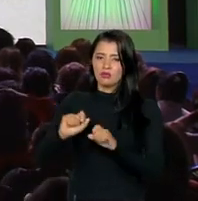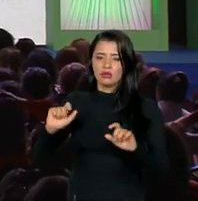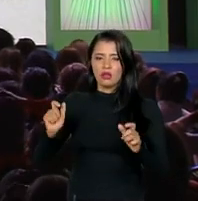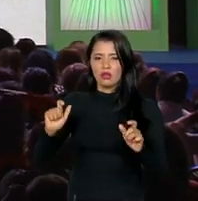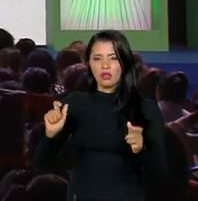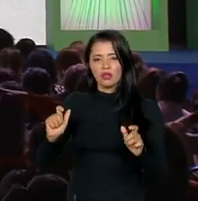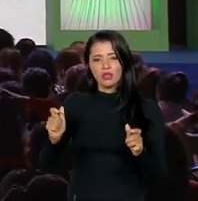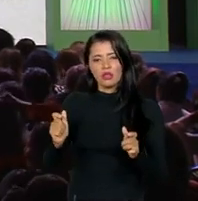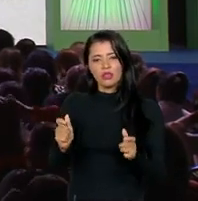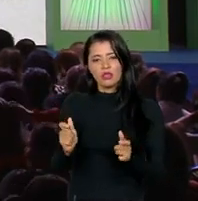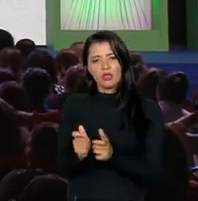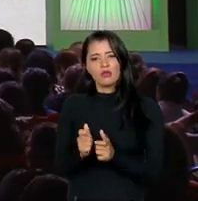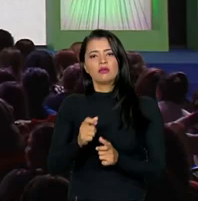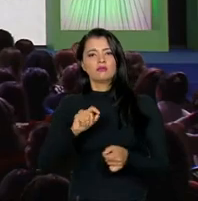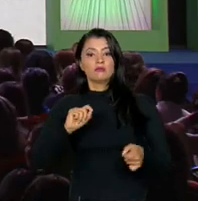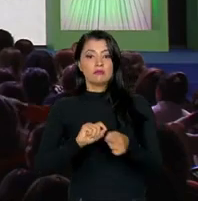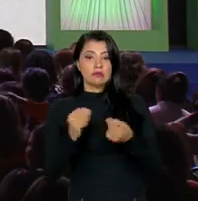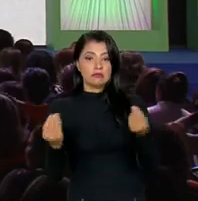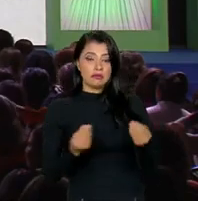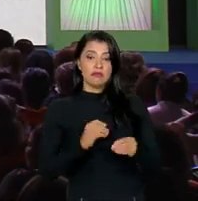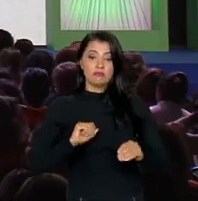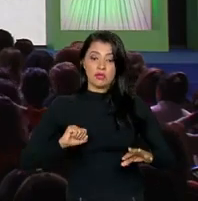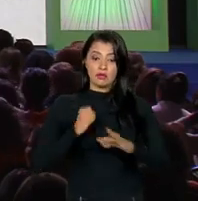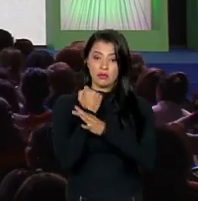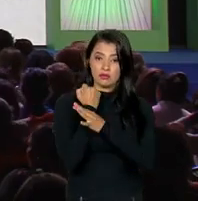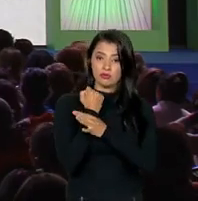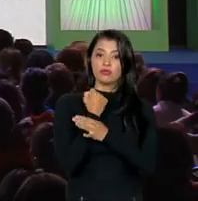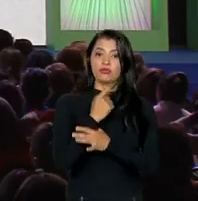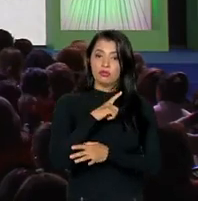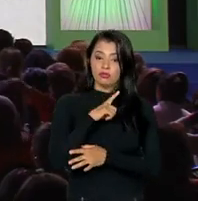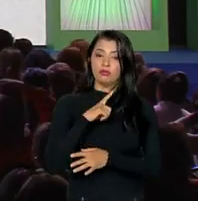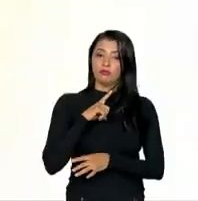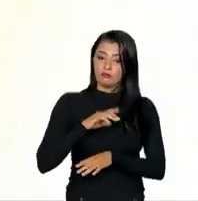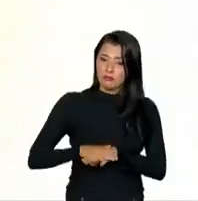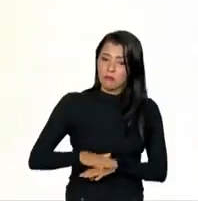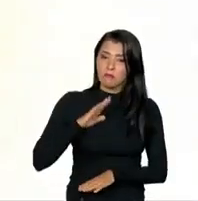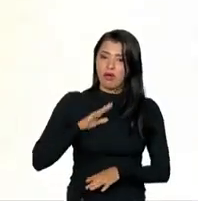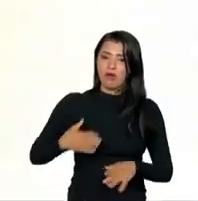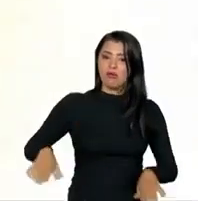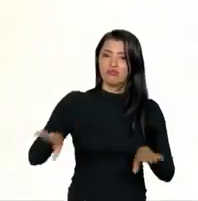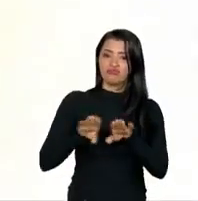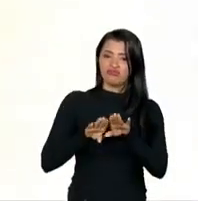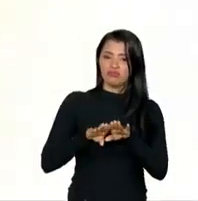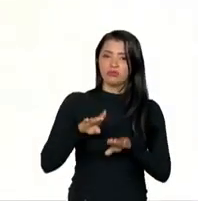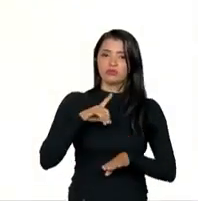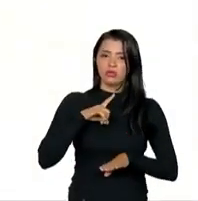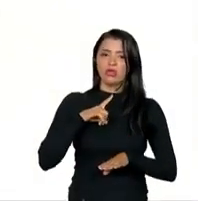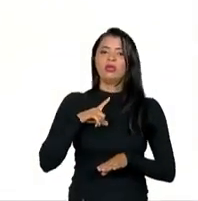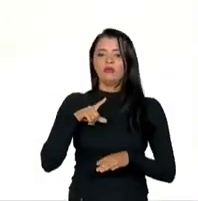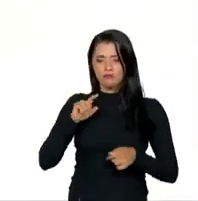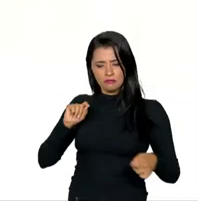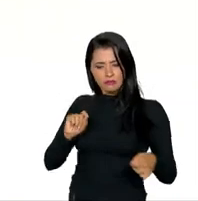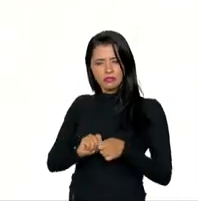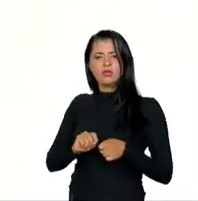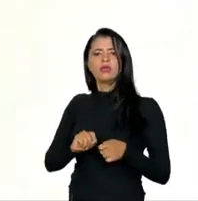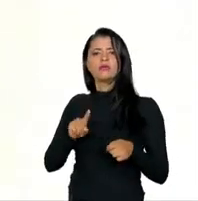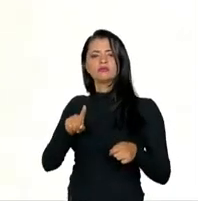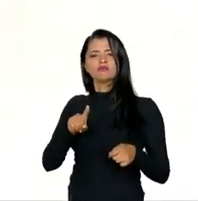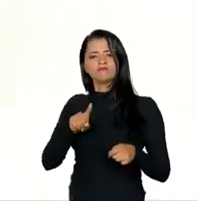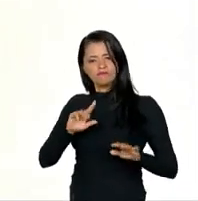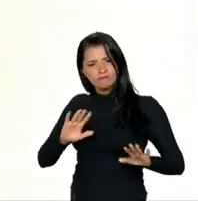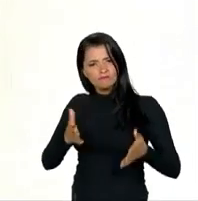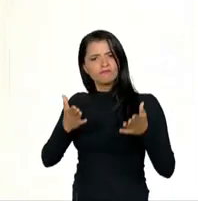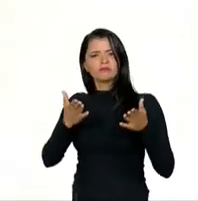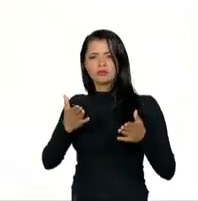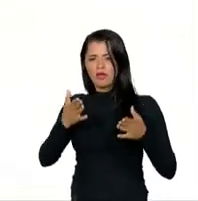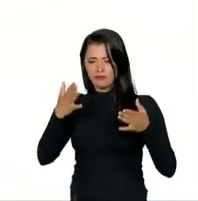E vamos fazer isso para garantir que a gente tenha mais igualdade. E vamos fazer isso com a promoção